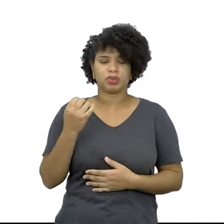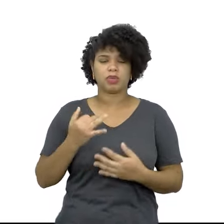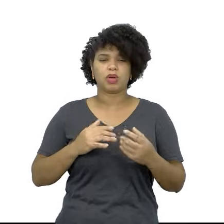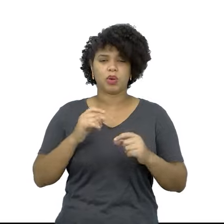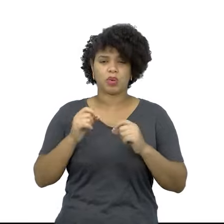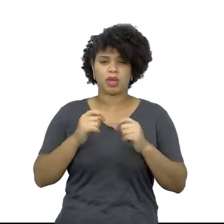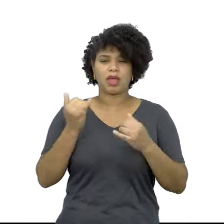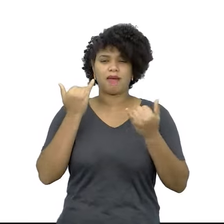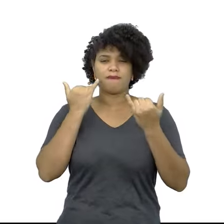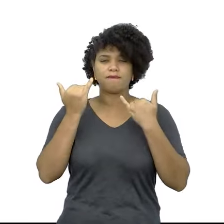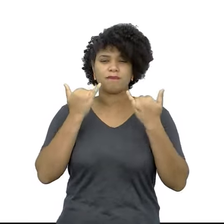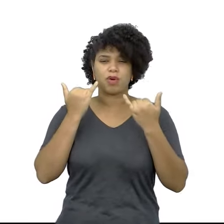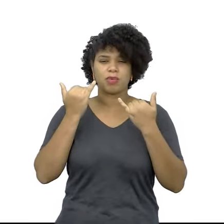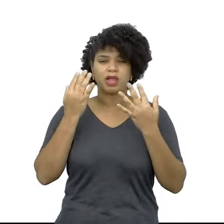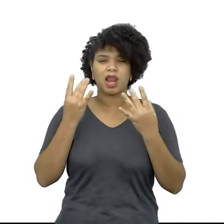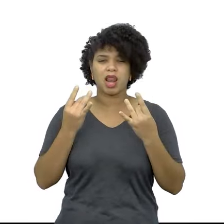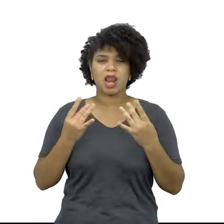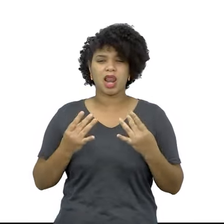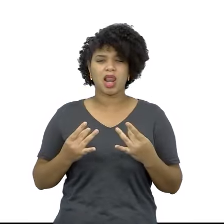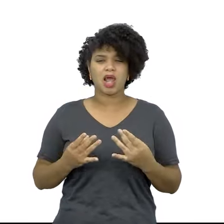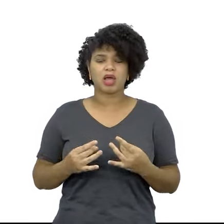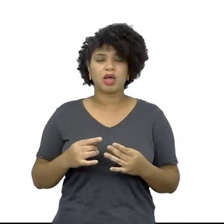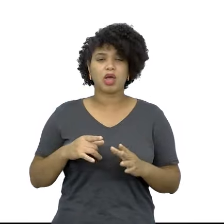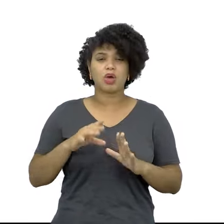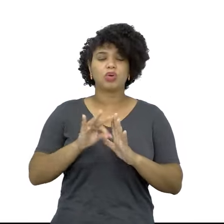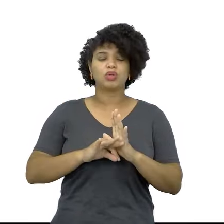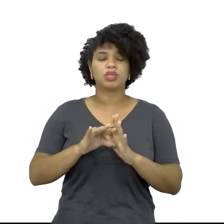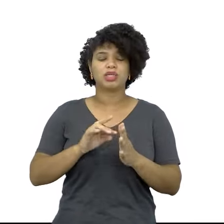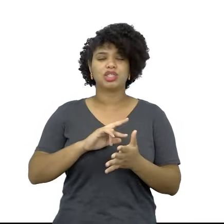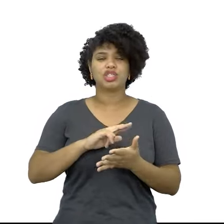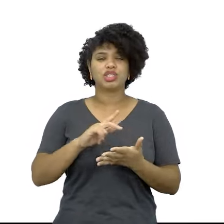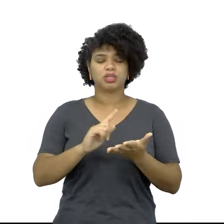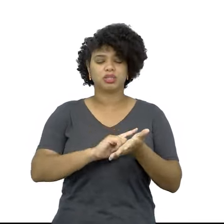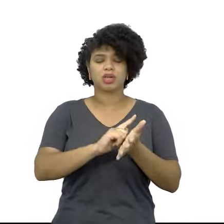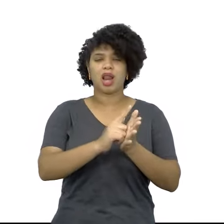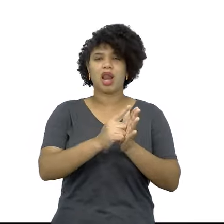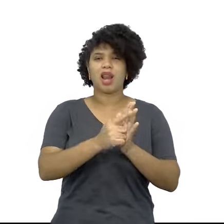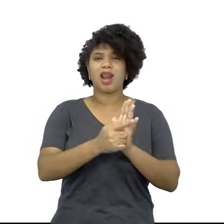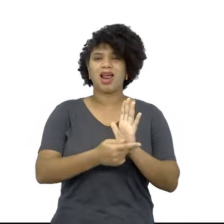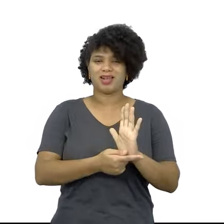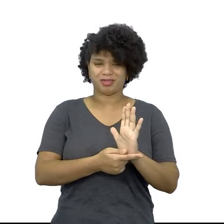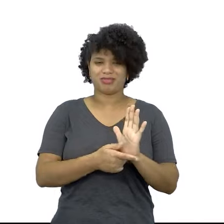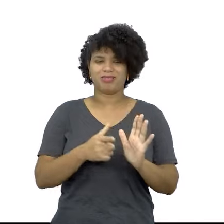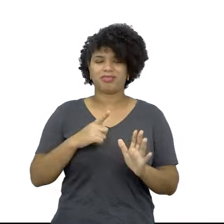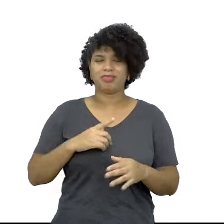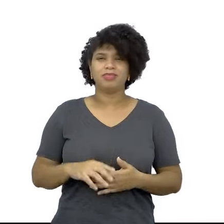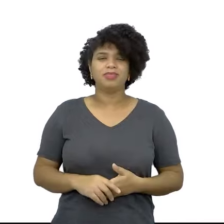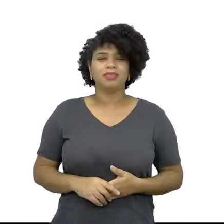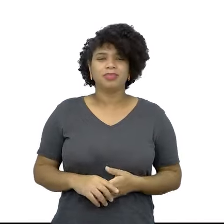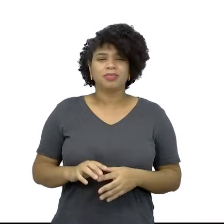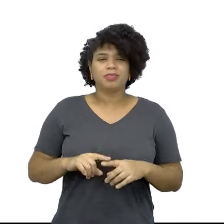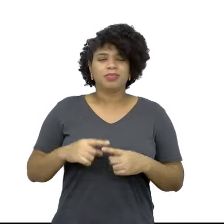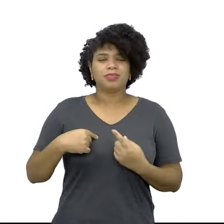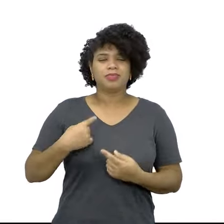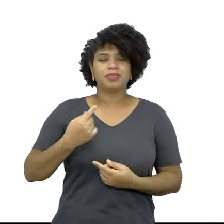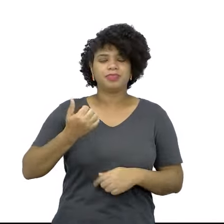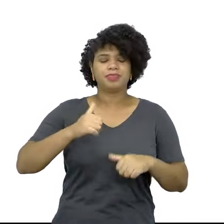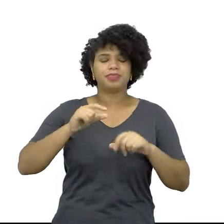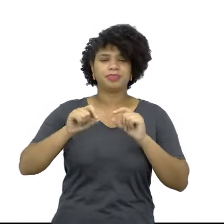localizar informações explícitas em textos de diferentes gêneros. E o que nós analisamos, né, o que